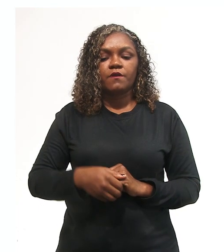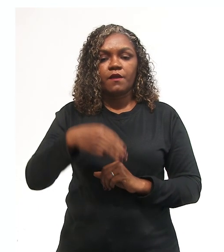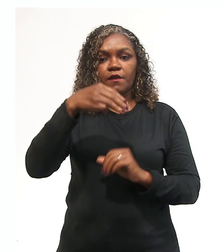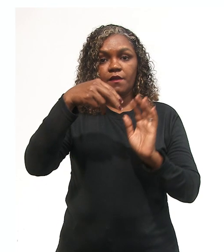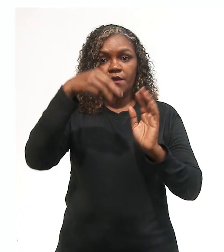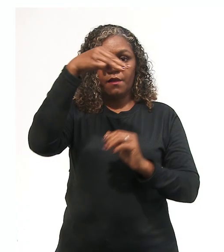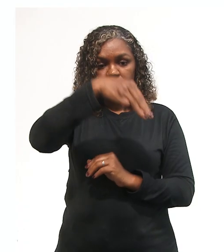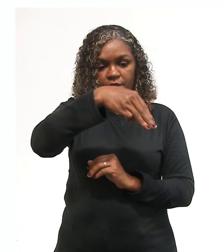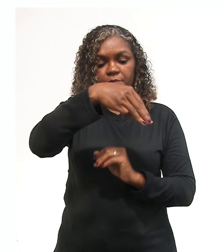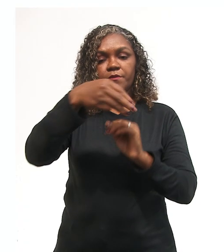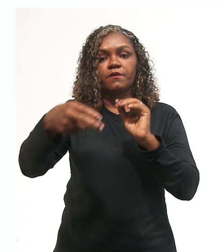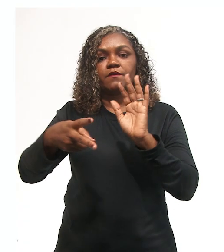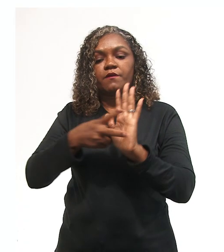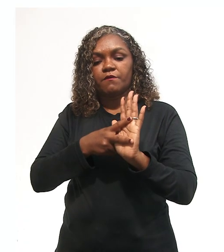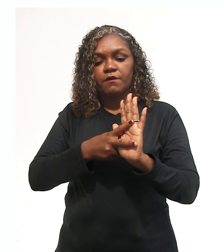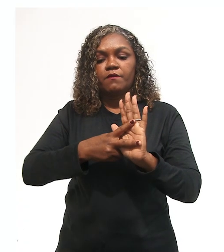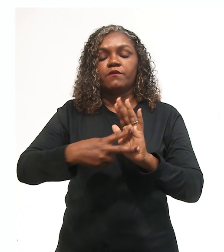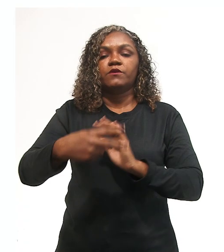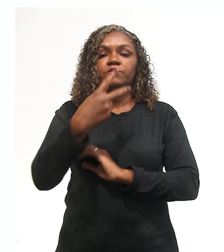R$224.